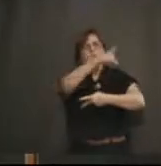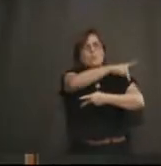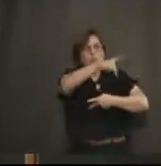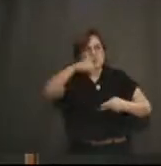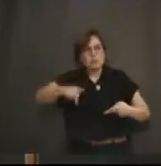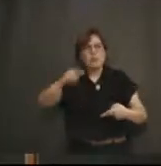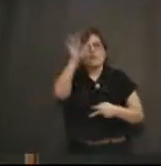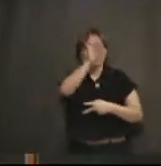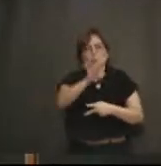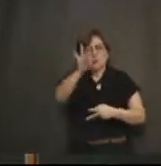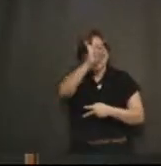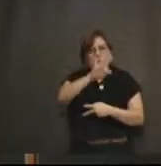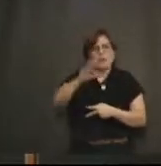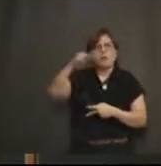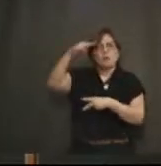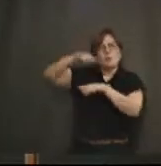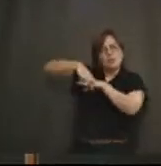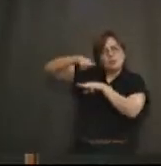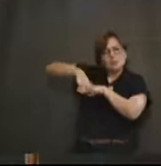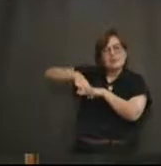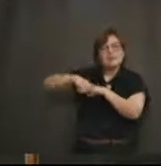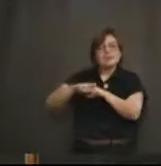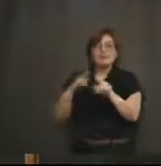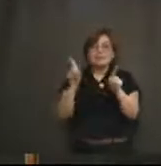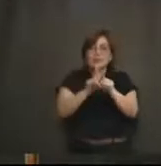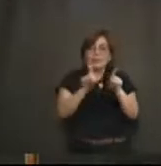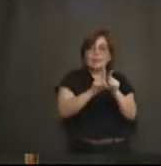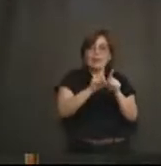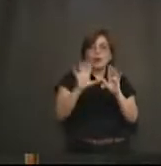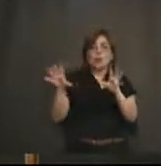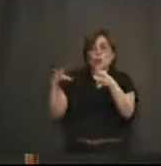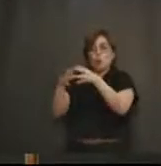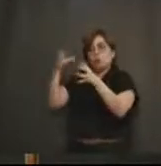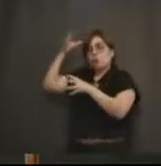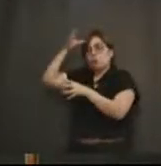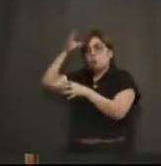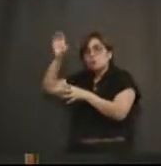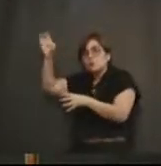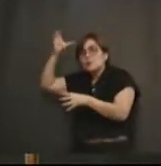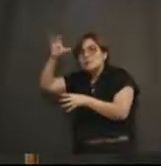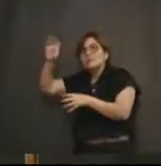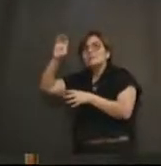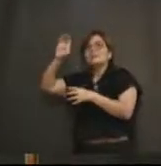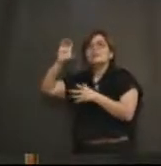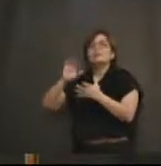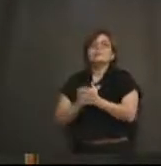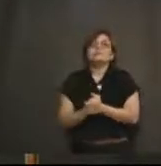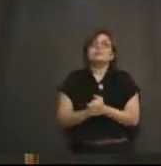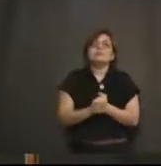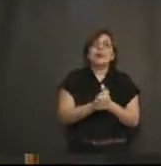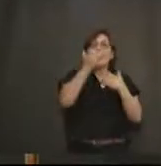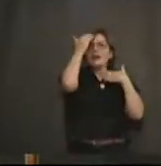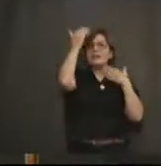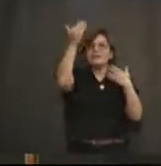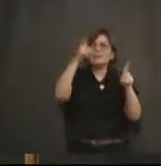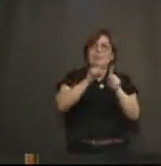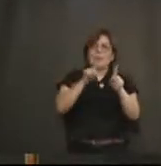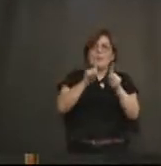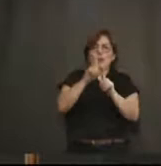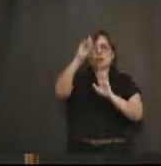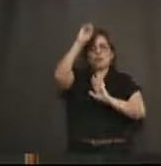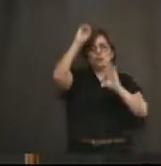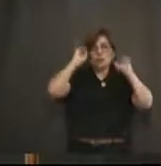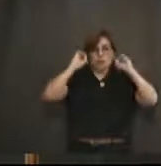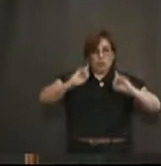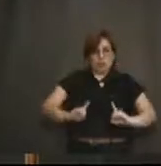Faculdade de Matemática, a todos os membros do comitê científico. Gostaria de agradecer à diretoria da Sociedade